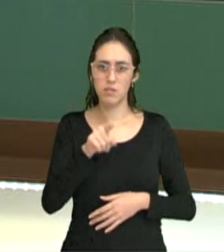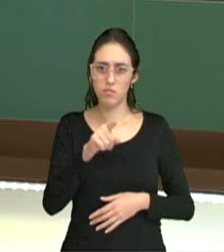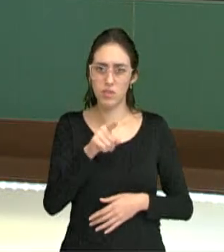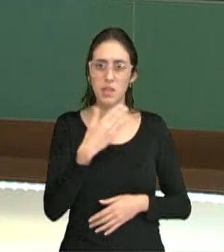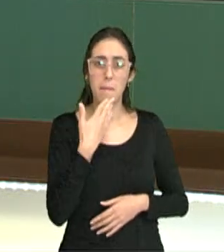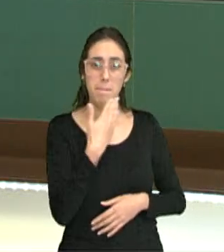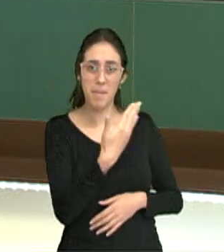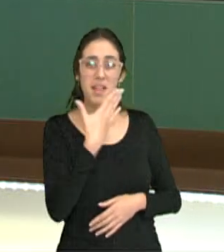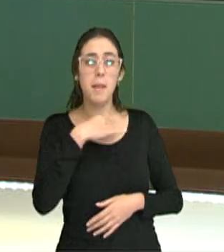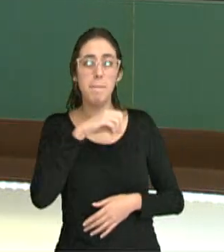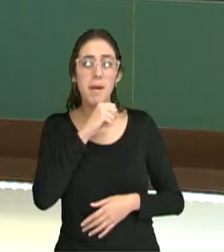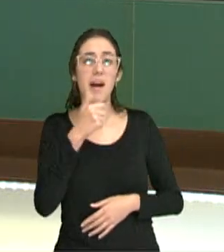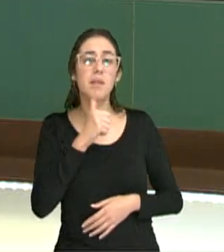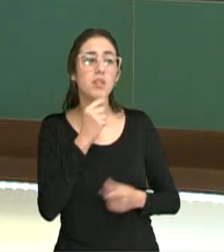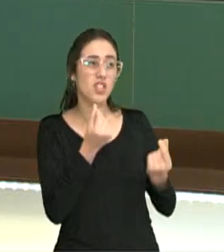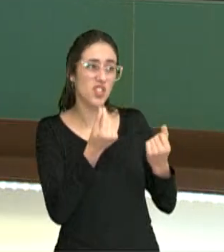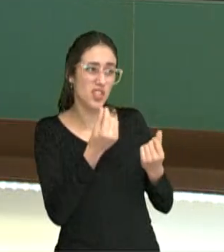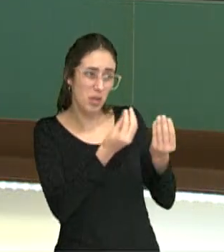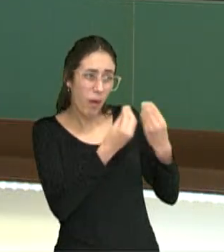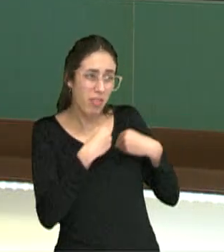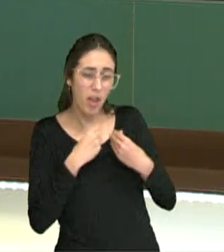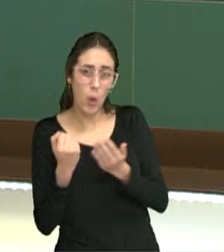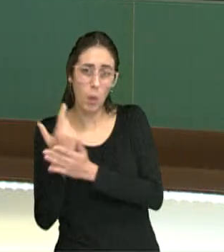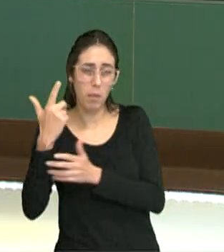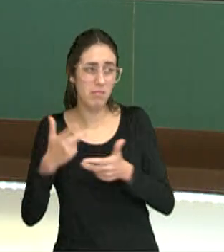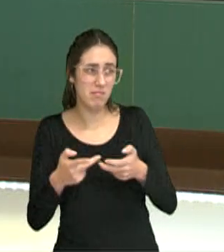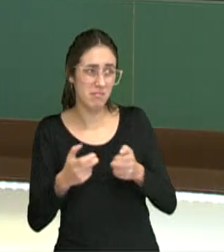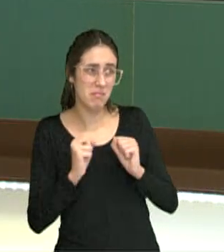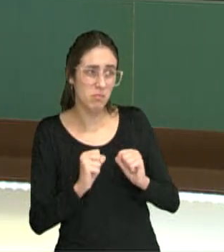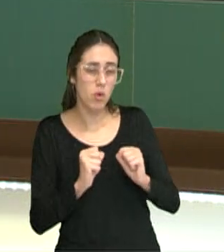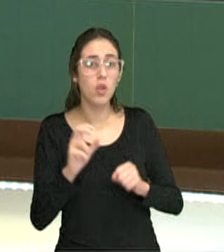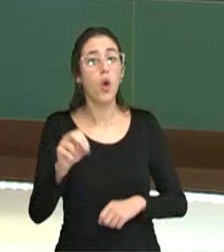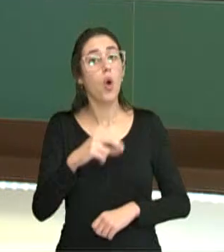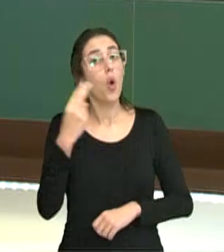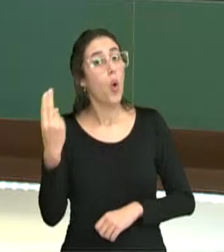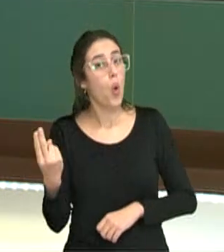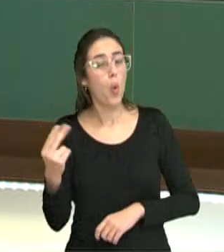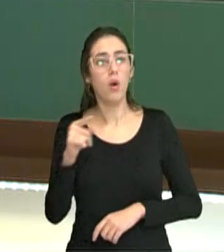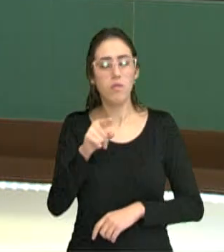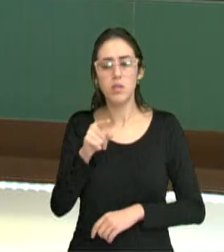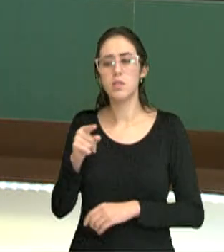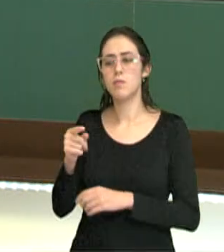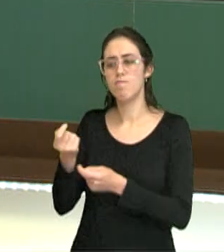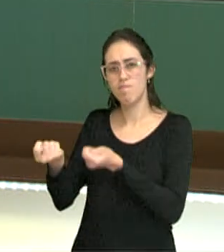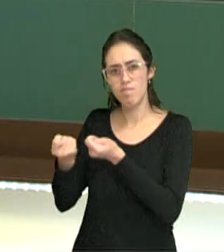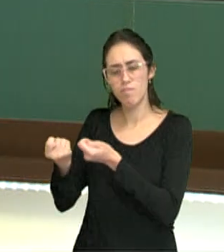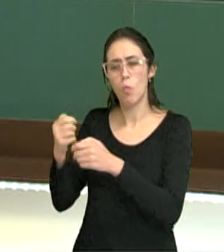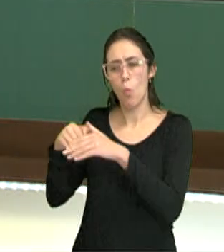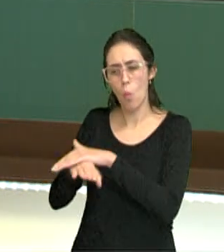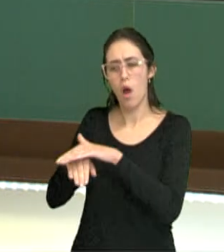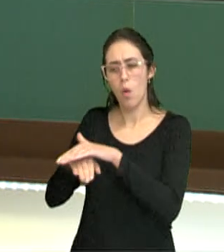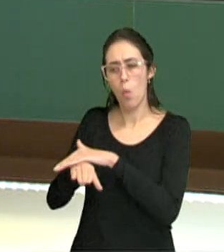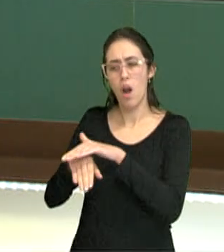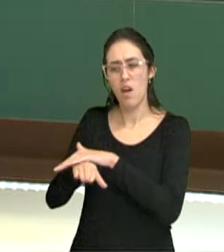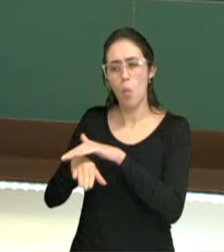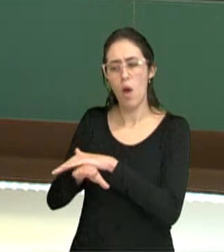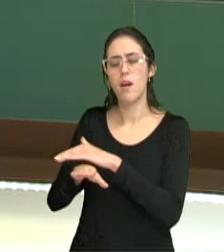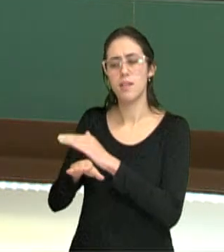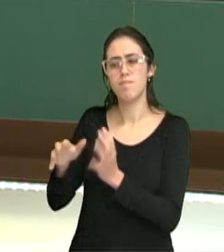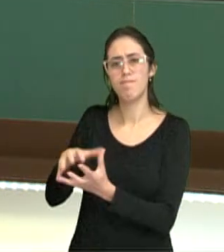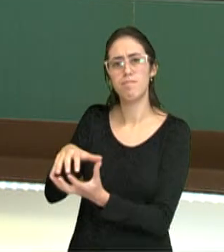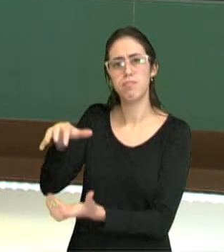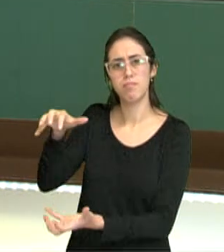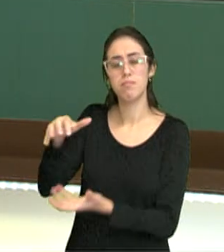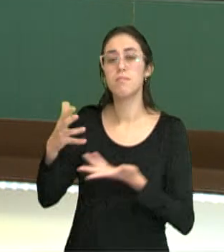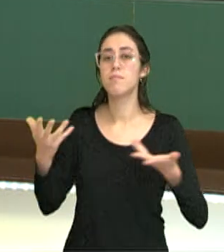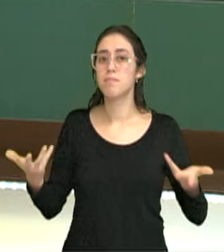valor a seus pais para comprar esse videogame ou você começaria a poupar a partir dos seus ganhos, o